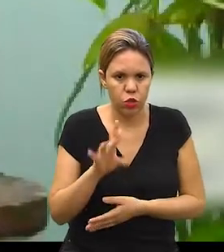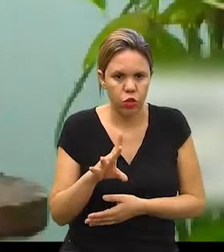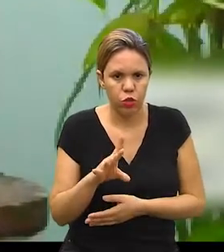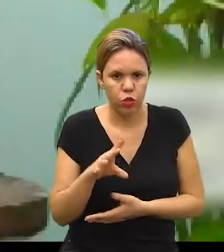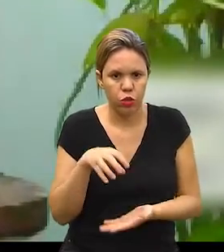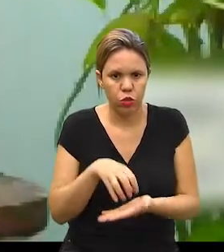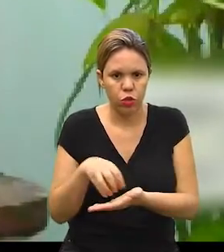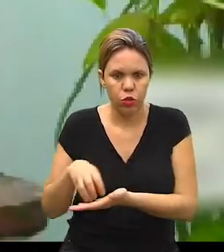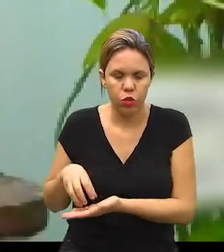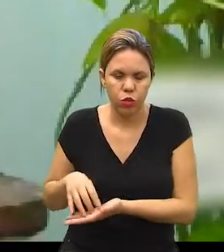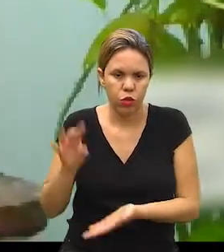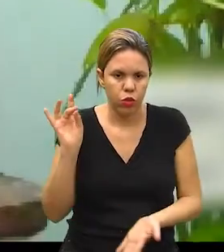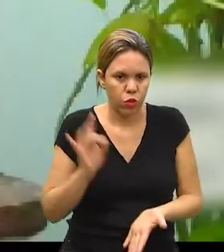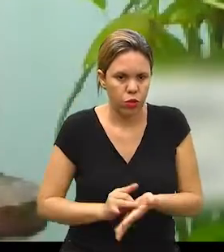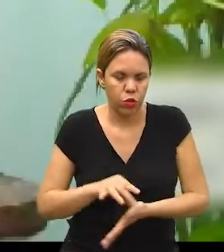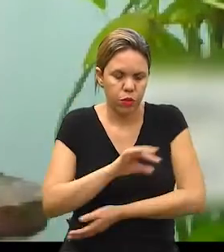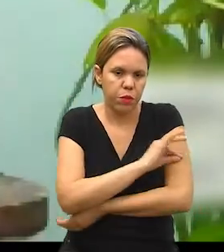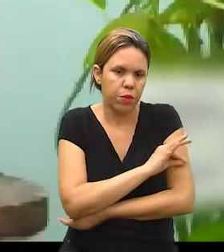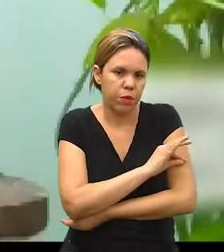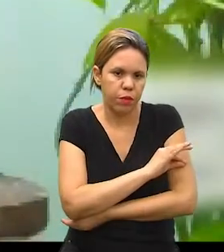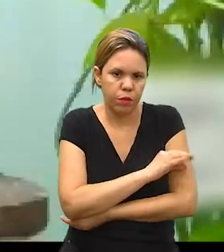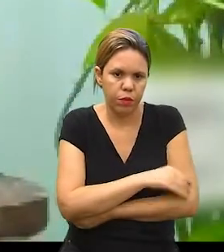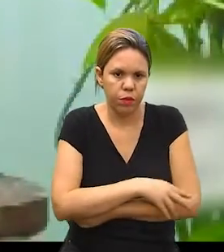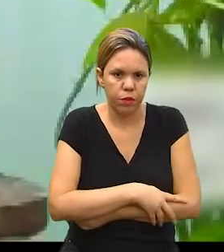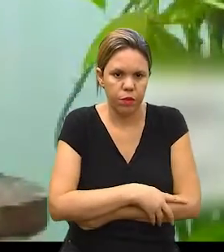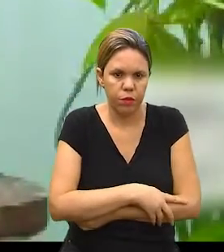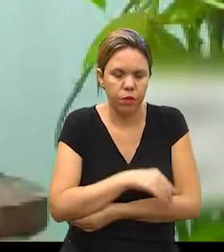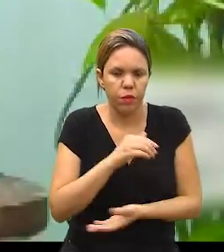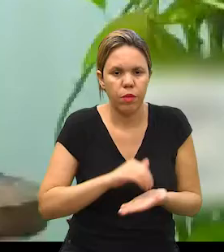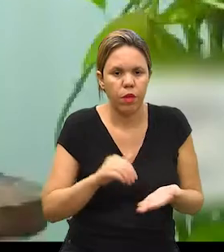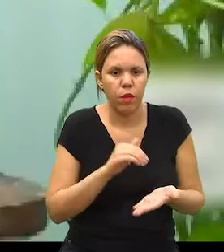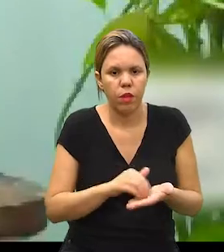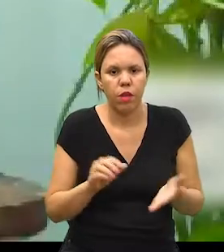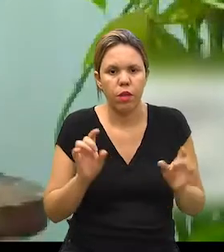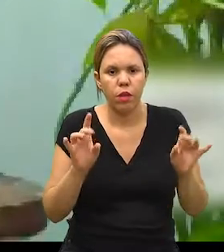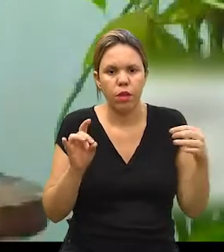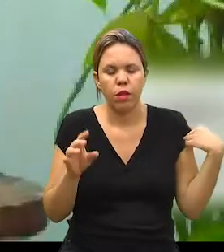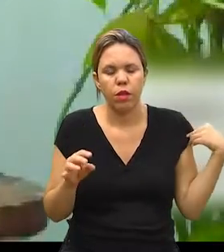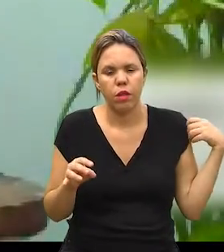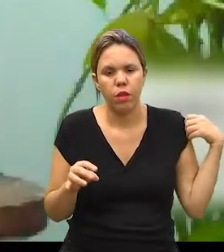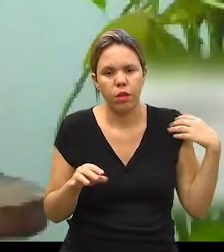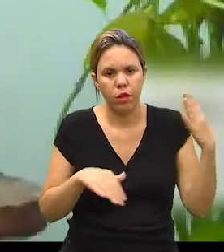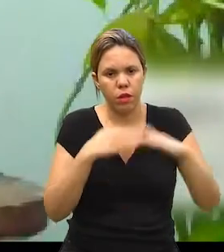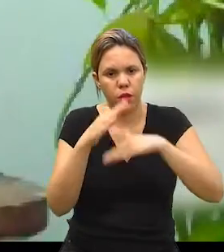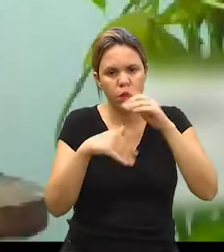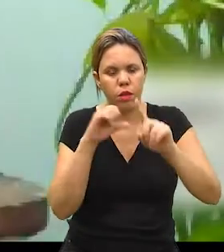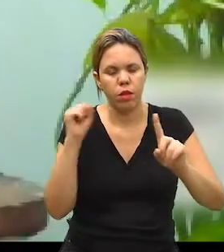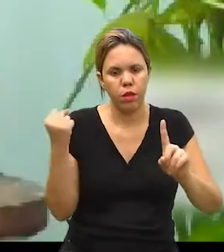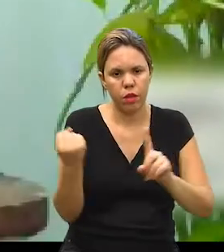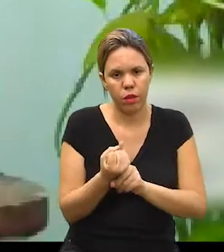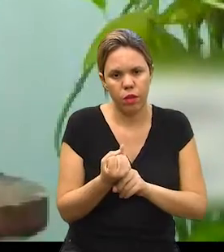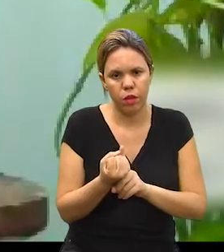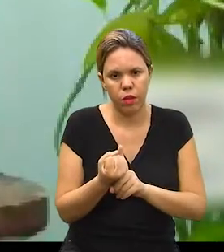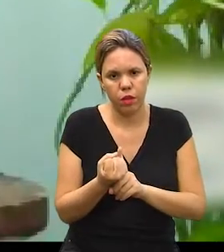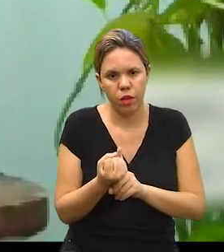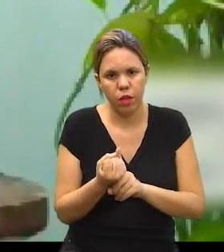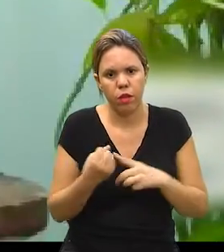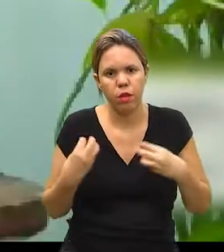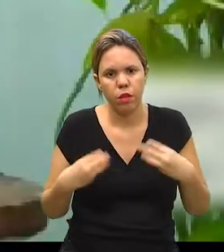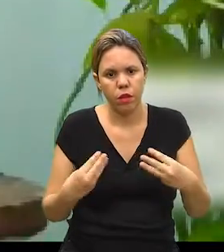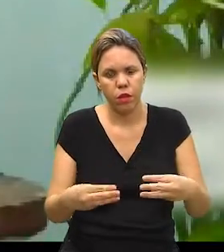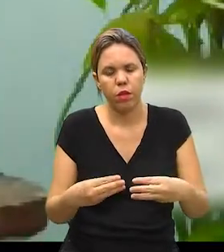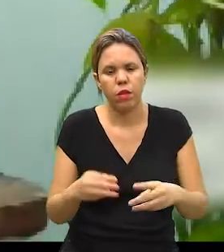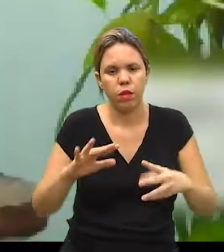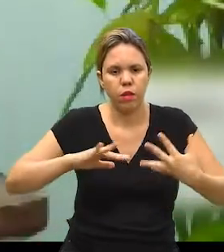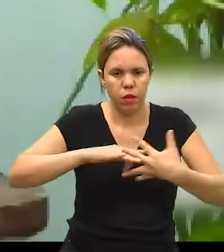pelos órgãos oficiais das prefeituras. A Secretaria Especial do Desenvolvimento Social do Ministério da Cidadania